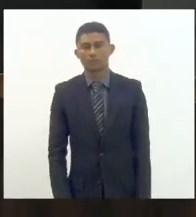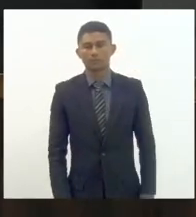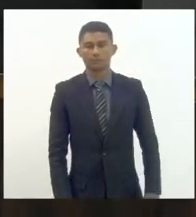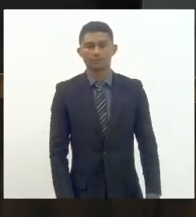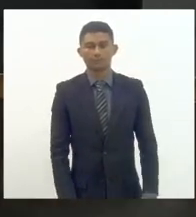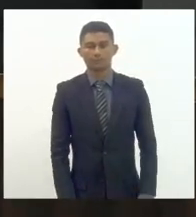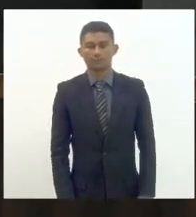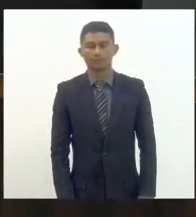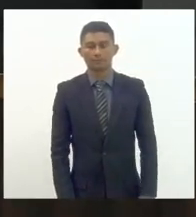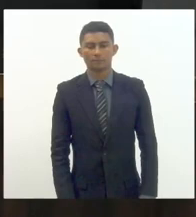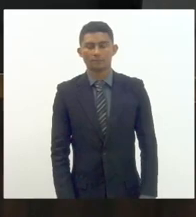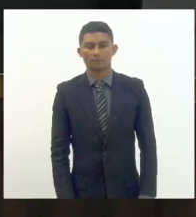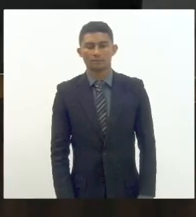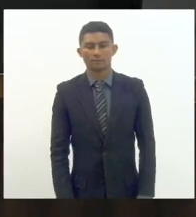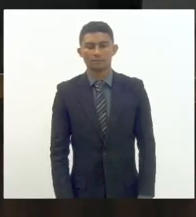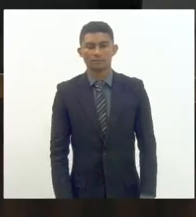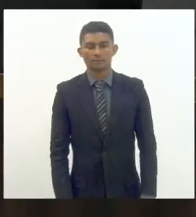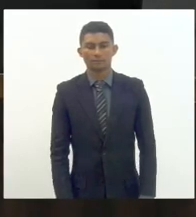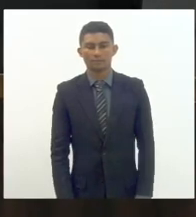Deputado Felipe Soares.